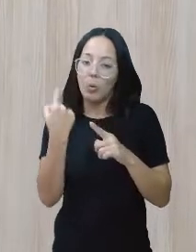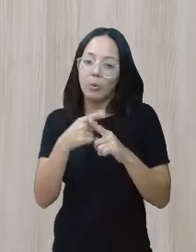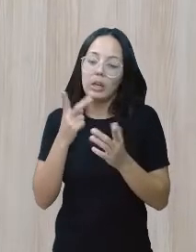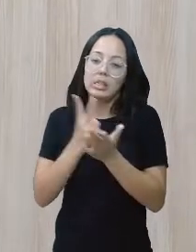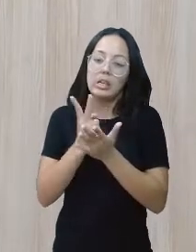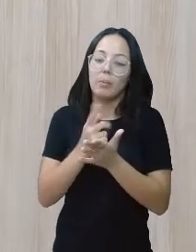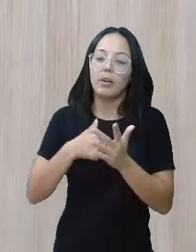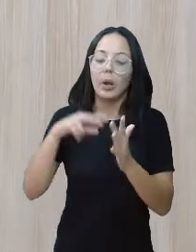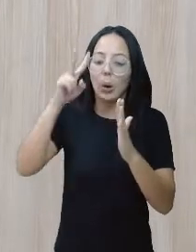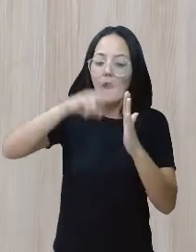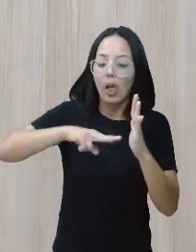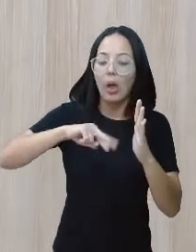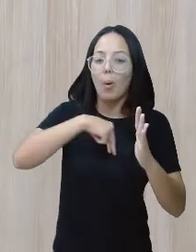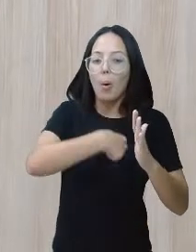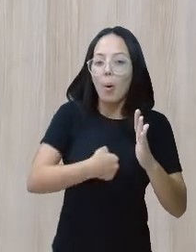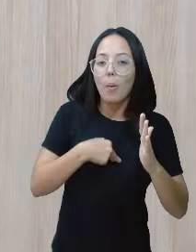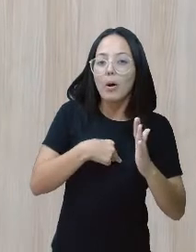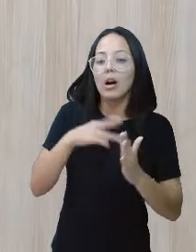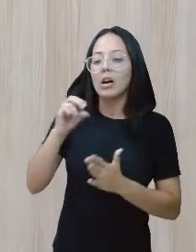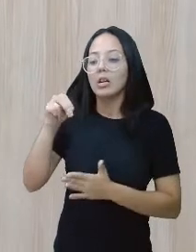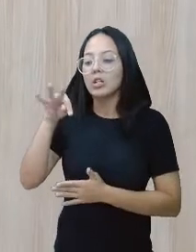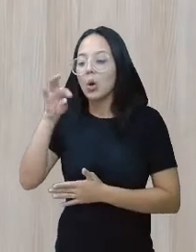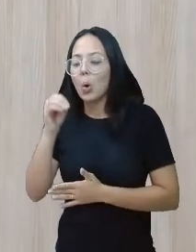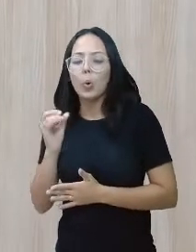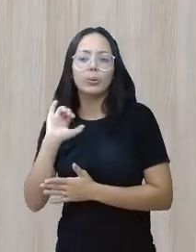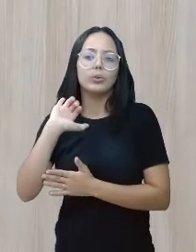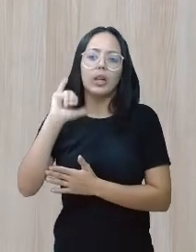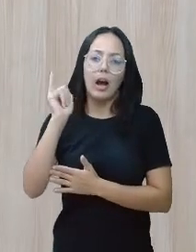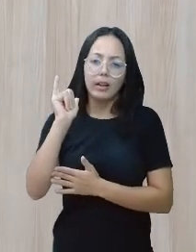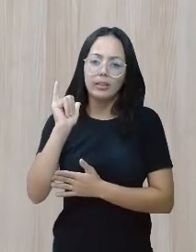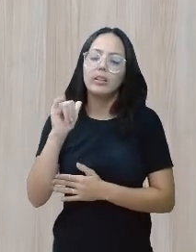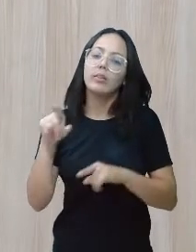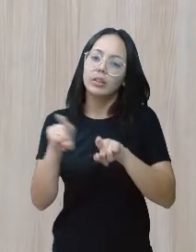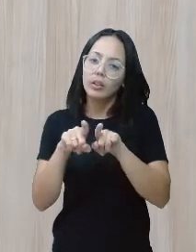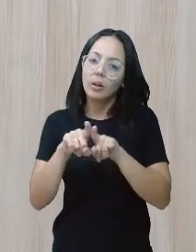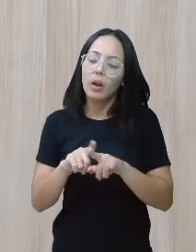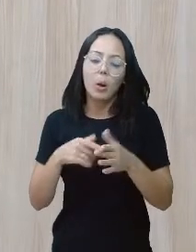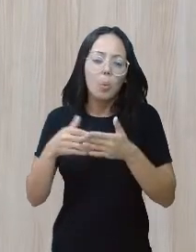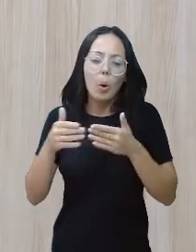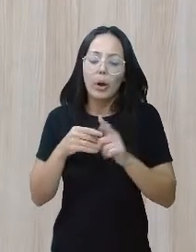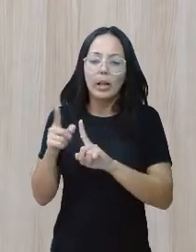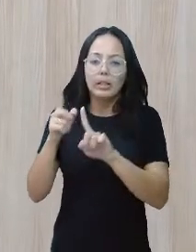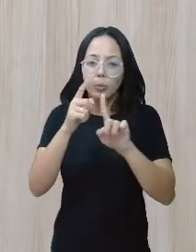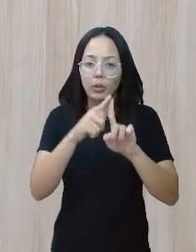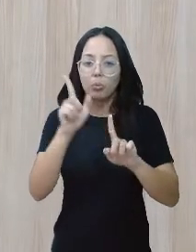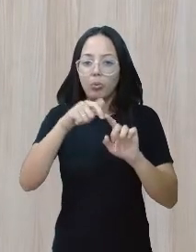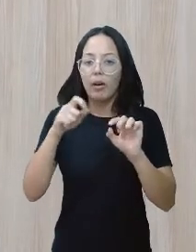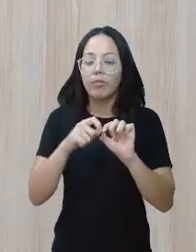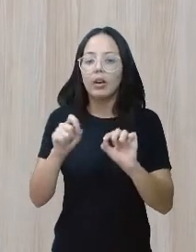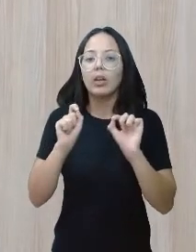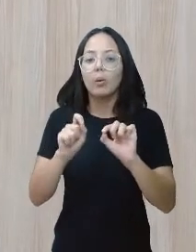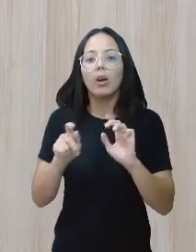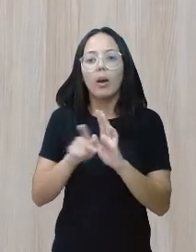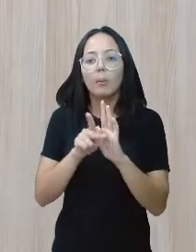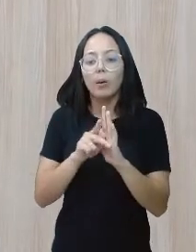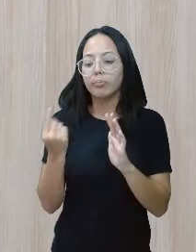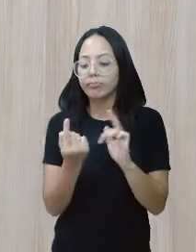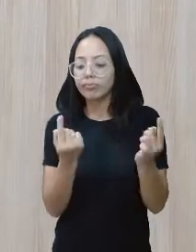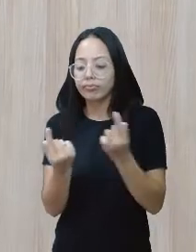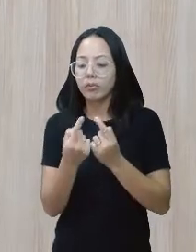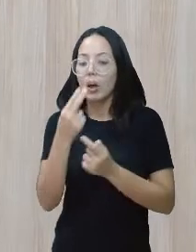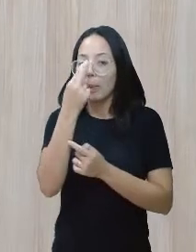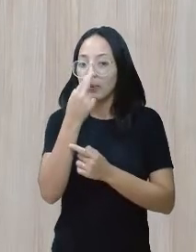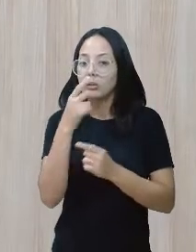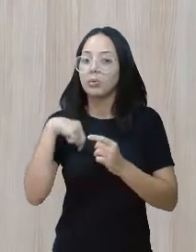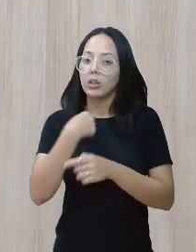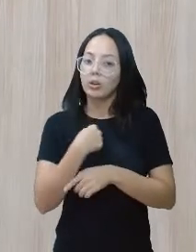leio um romance, um conto, uma fábula, uma narrativa que seja, ela é feita muito de forma individual, né? Embora a